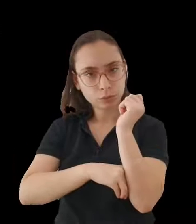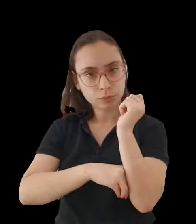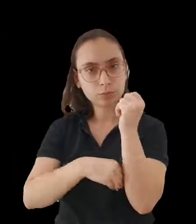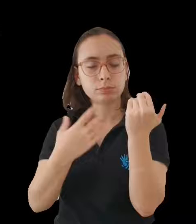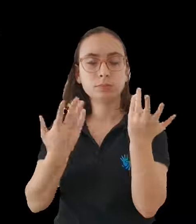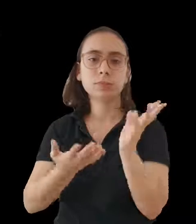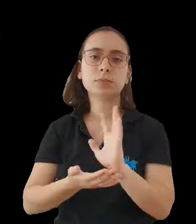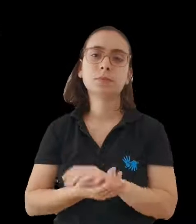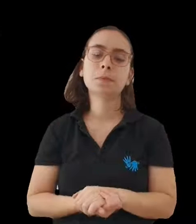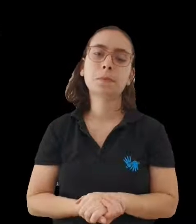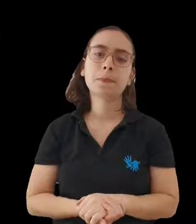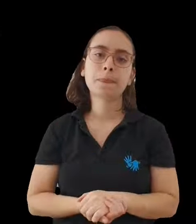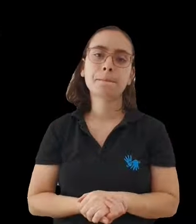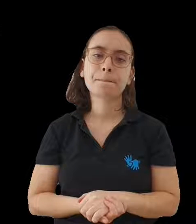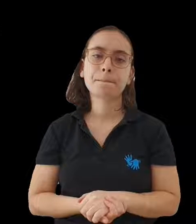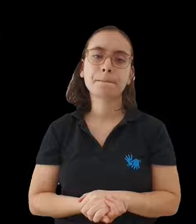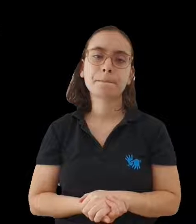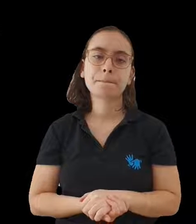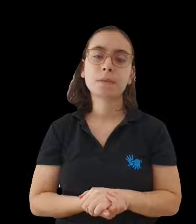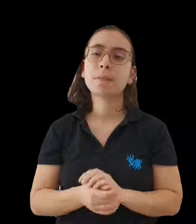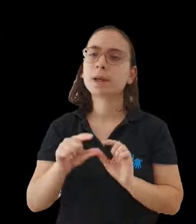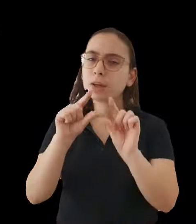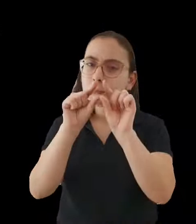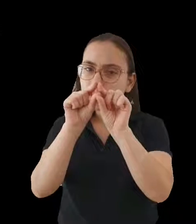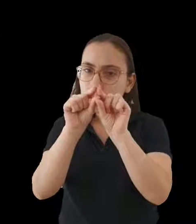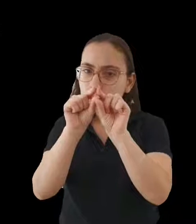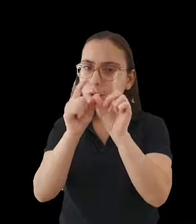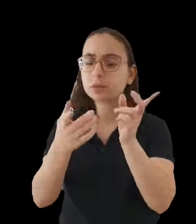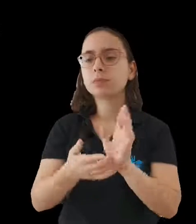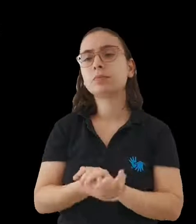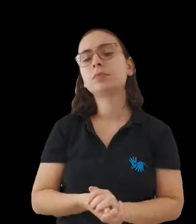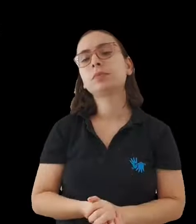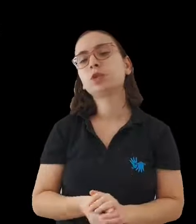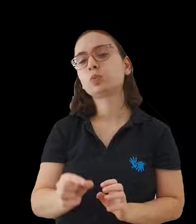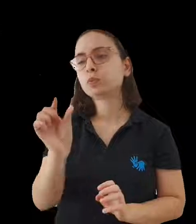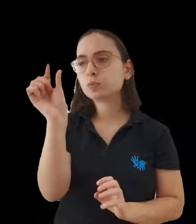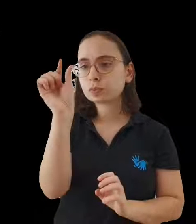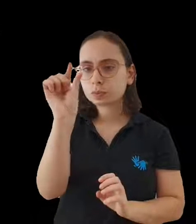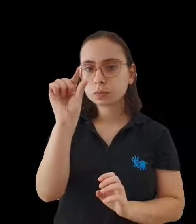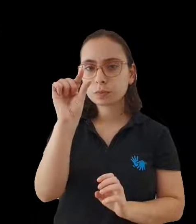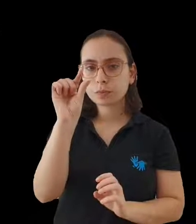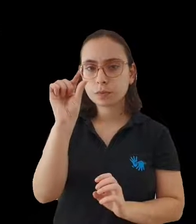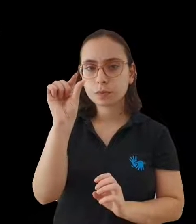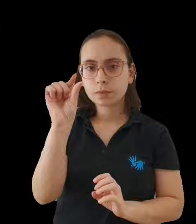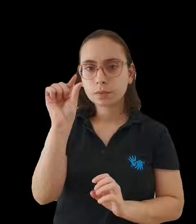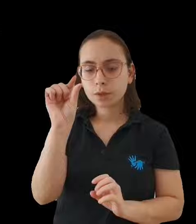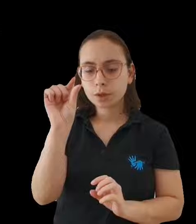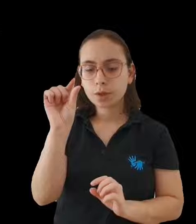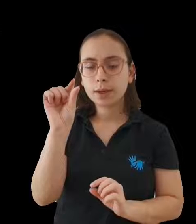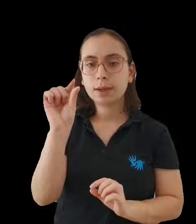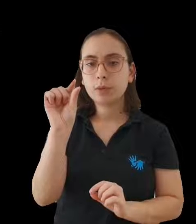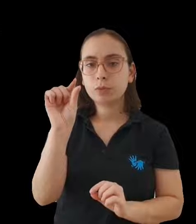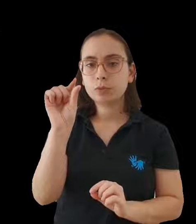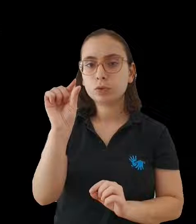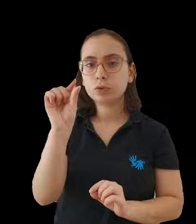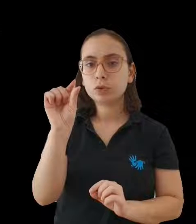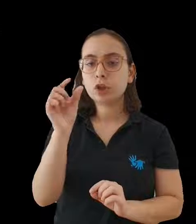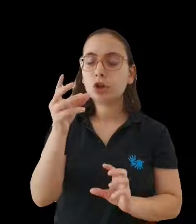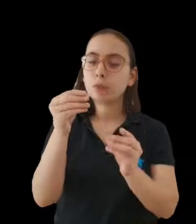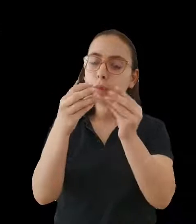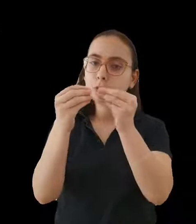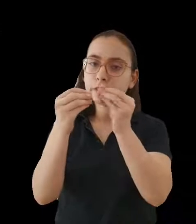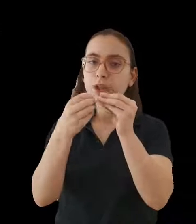Então, Milena, pega ele pequenininho, ó. Então, ele tem uma versão dele que é a almofadinha,